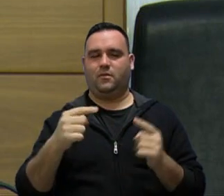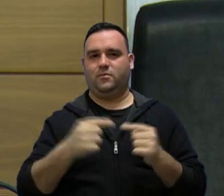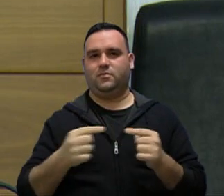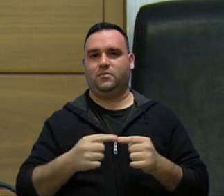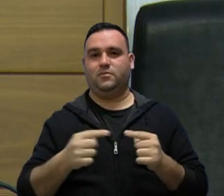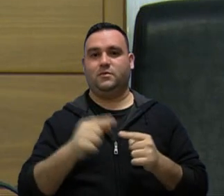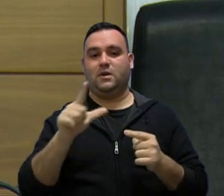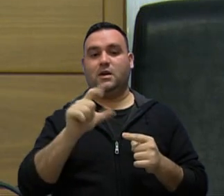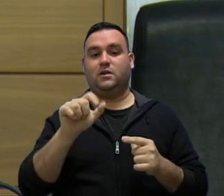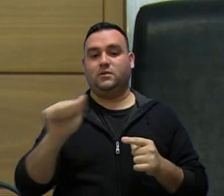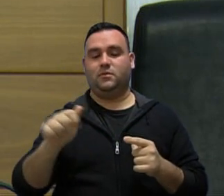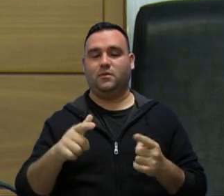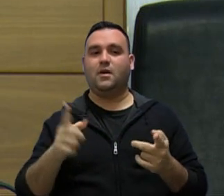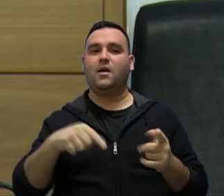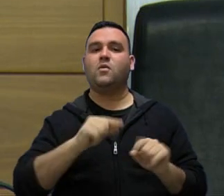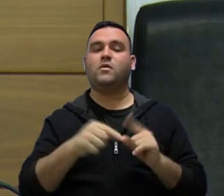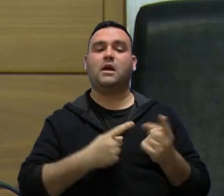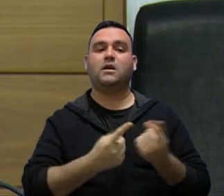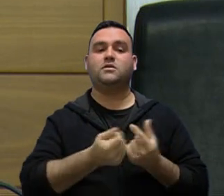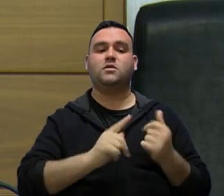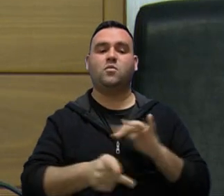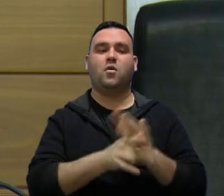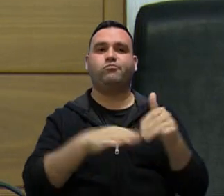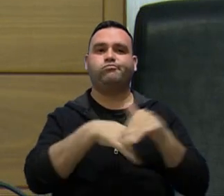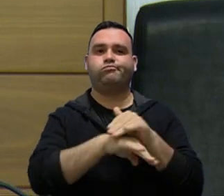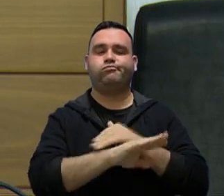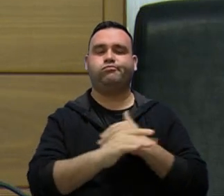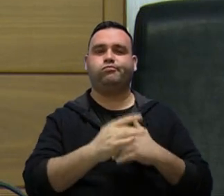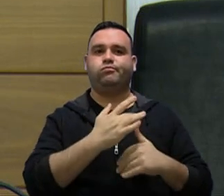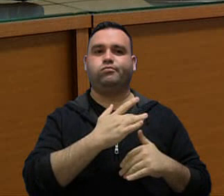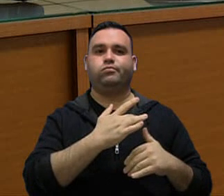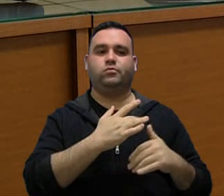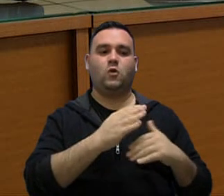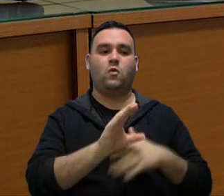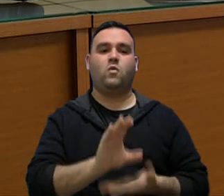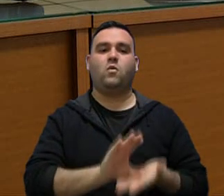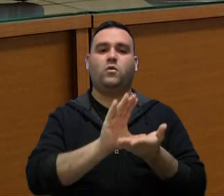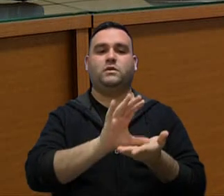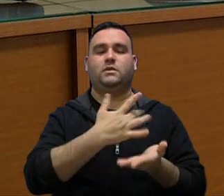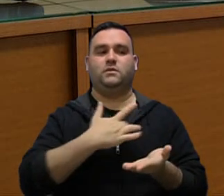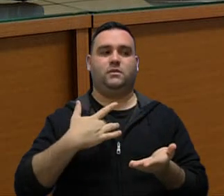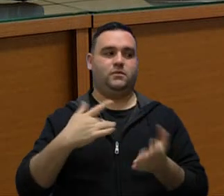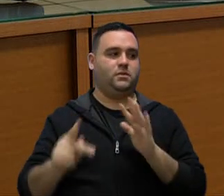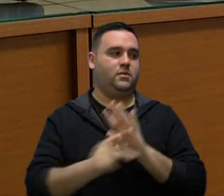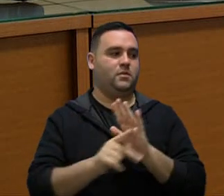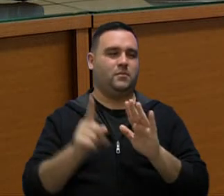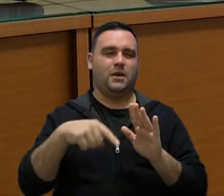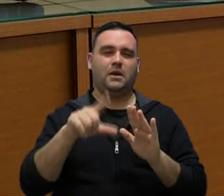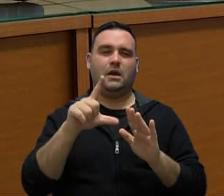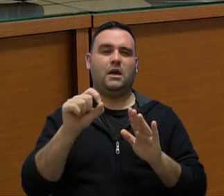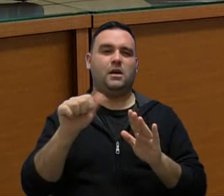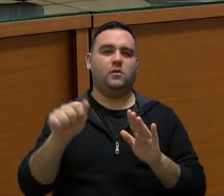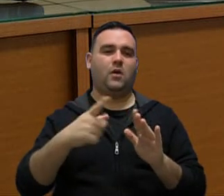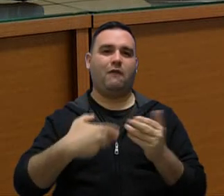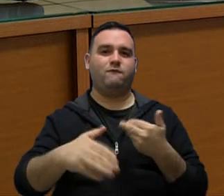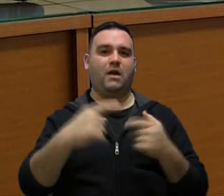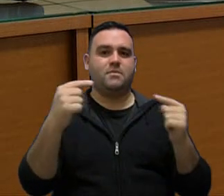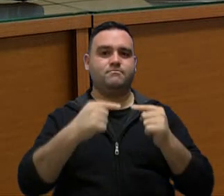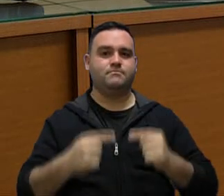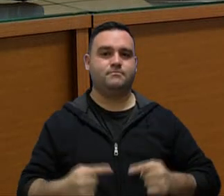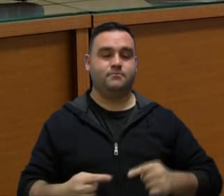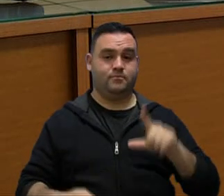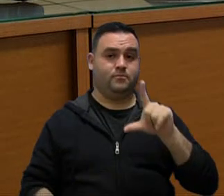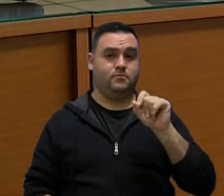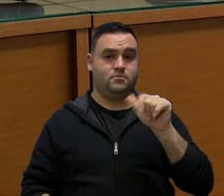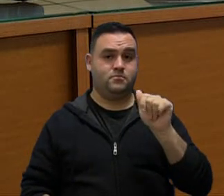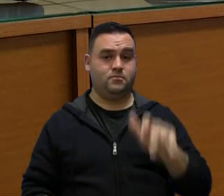é a lua recursos para o fundo municipal de conselho municipal de saúde isso aí acho que é uma coisa que vai ser